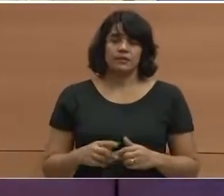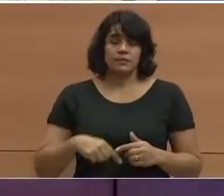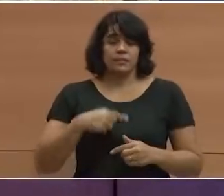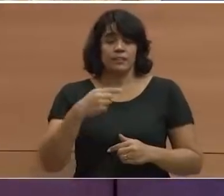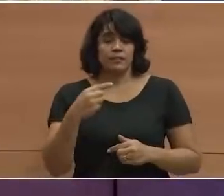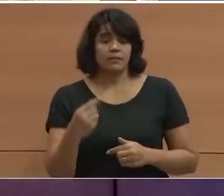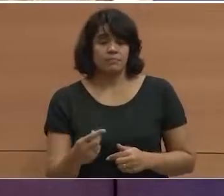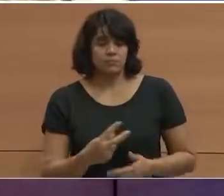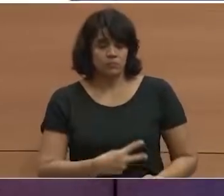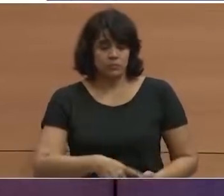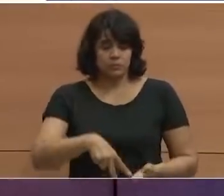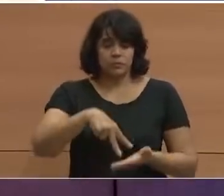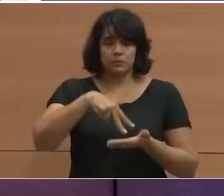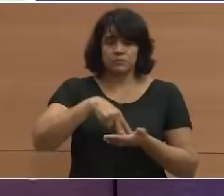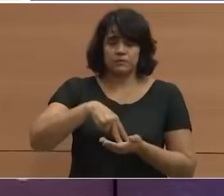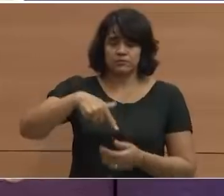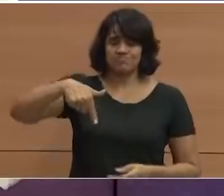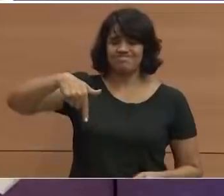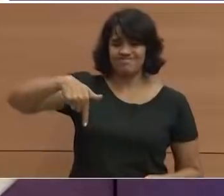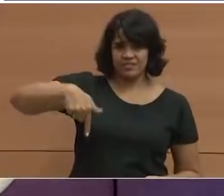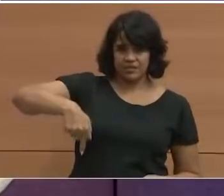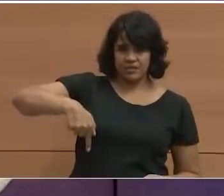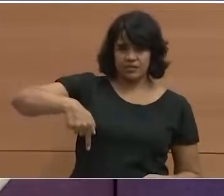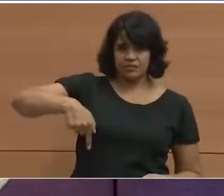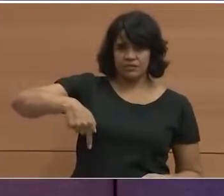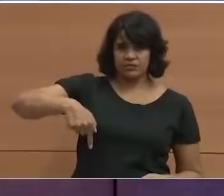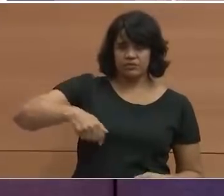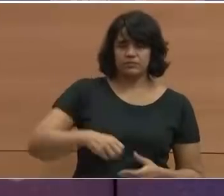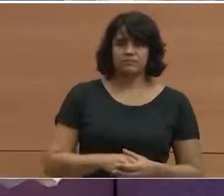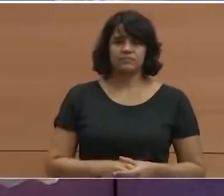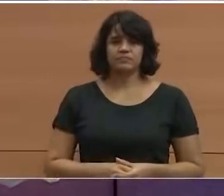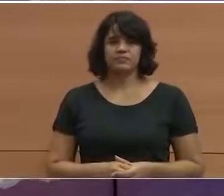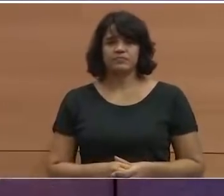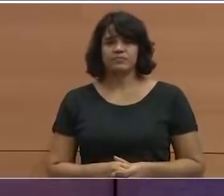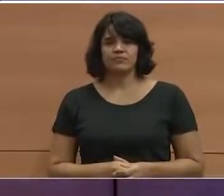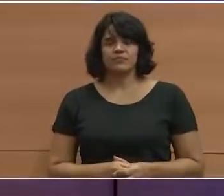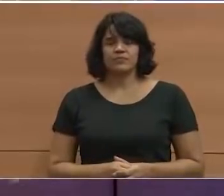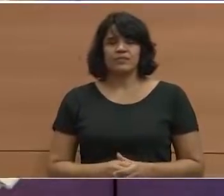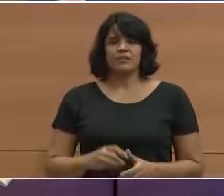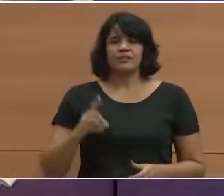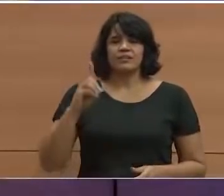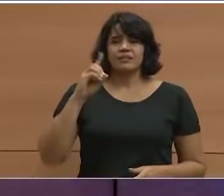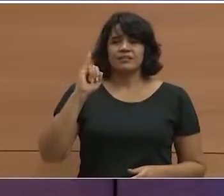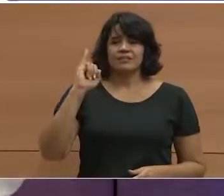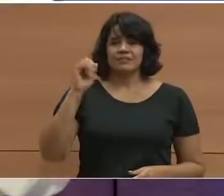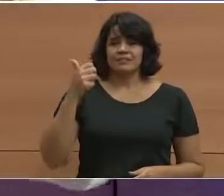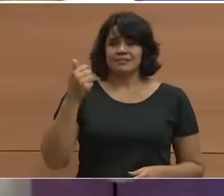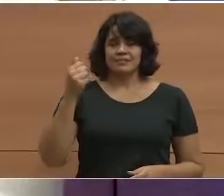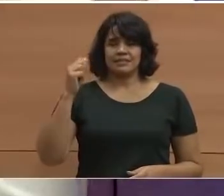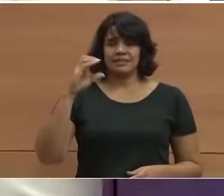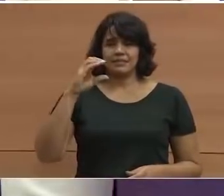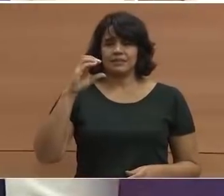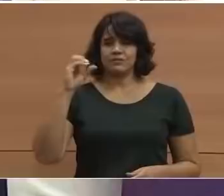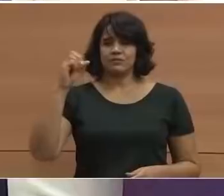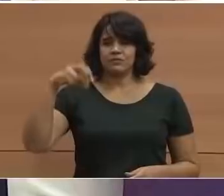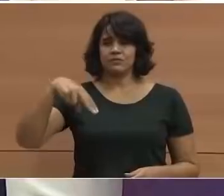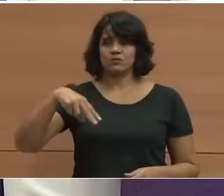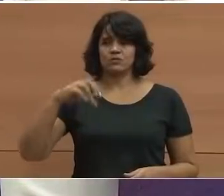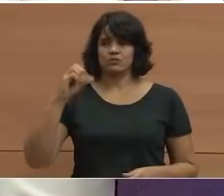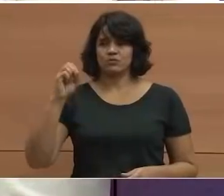discurso, no capítulo 7 de Atos. Vocês sabem disso? Eu estou encurtando a história.